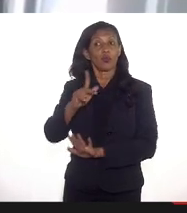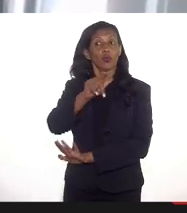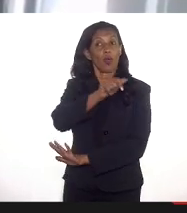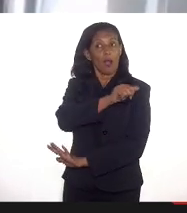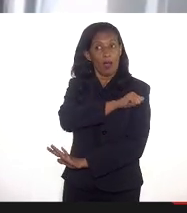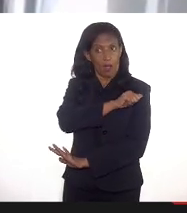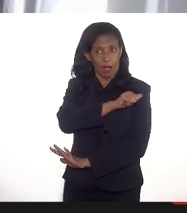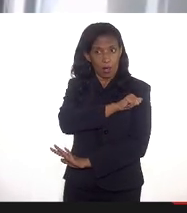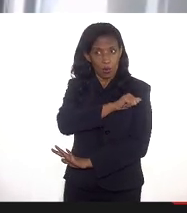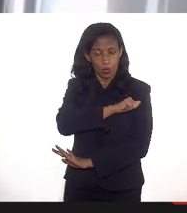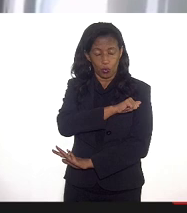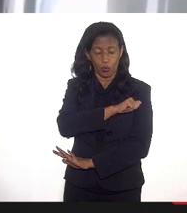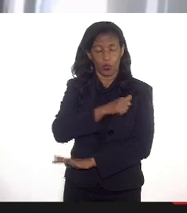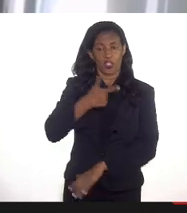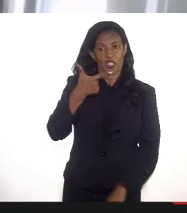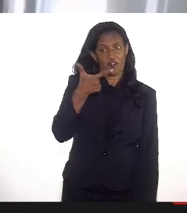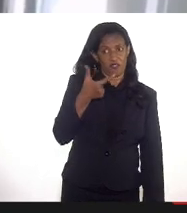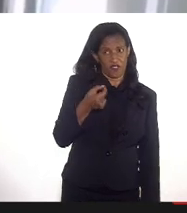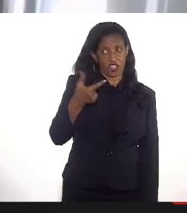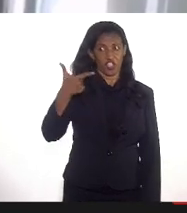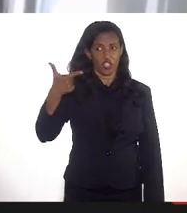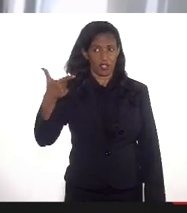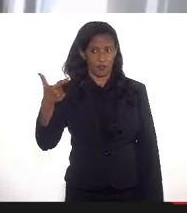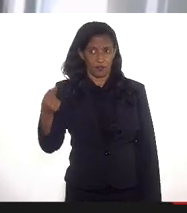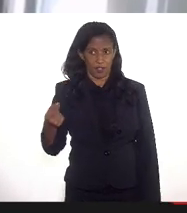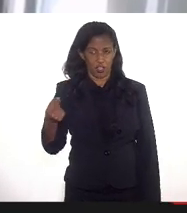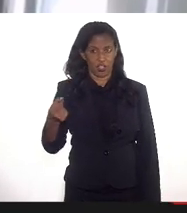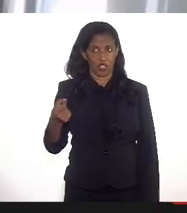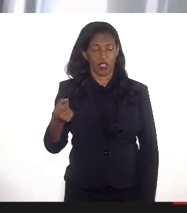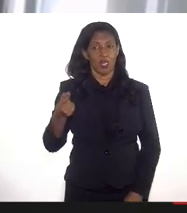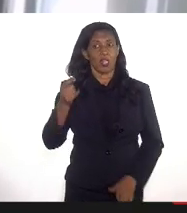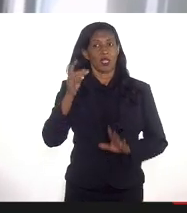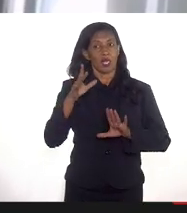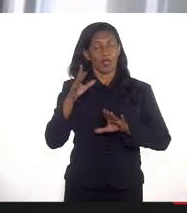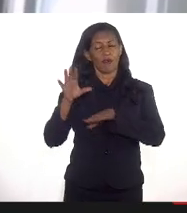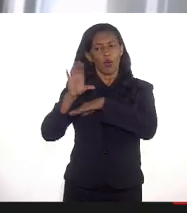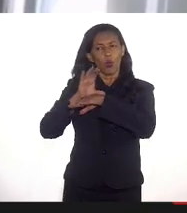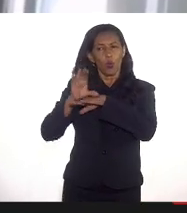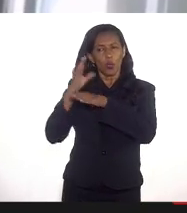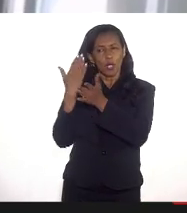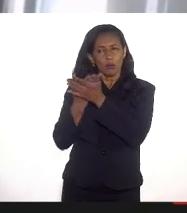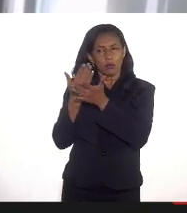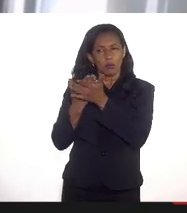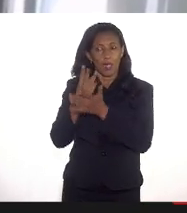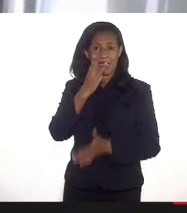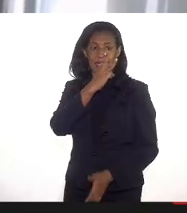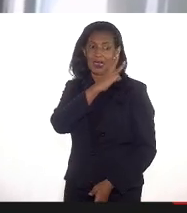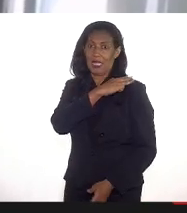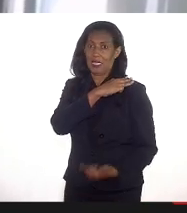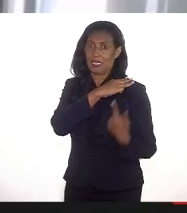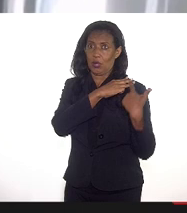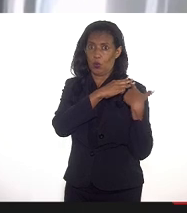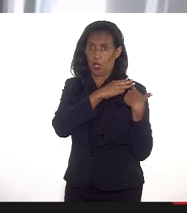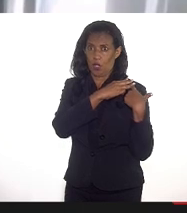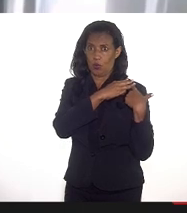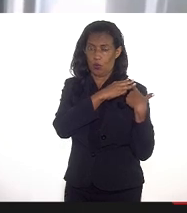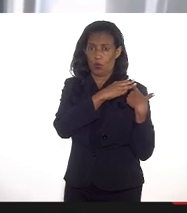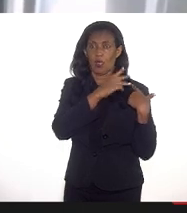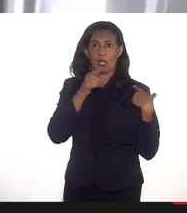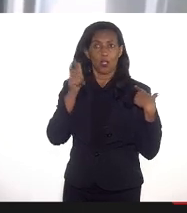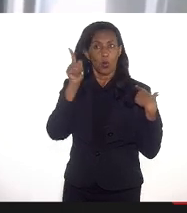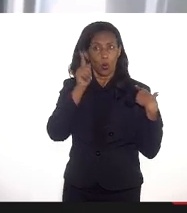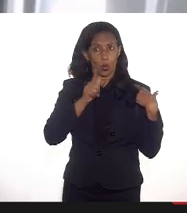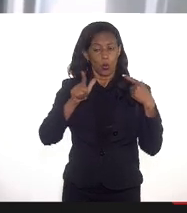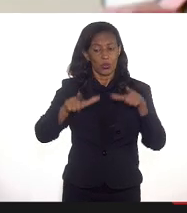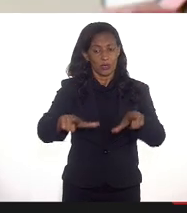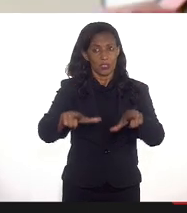Wilson, que no ano de 2020 estavam matriculados no terceiro ano do ensino médio, foi assegurada a certificação de conclusão